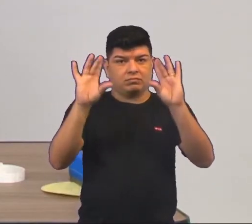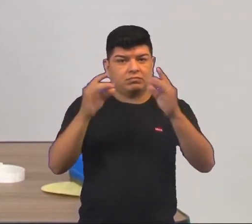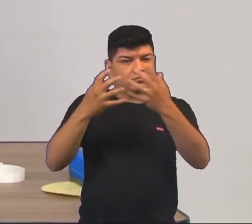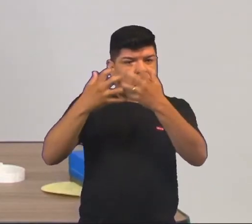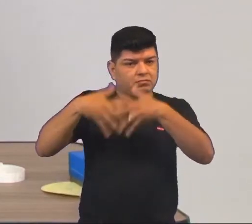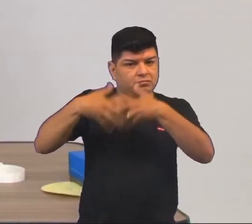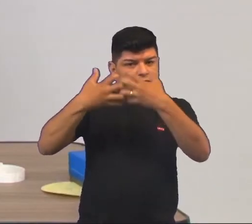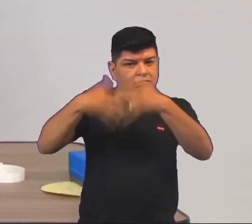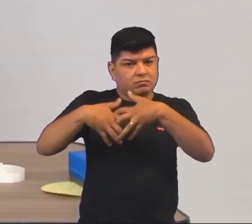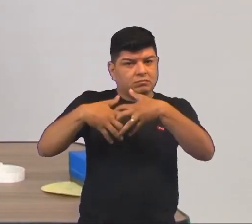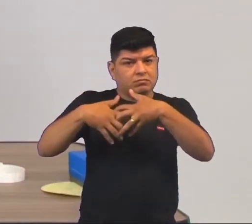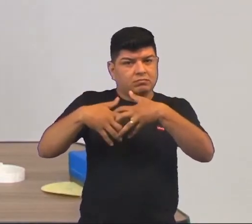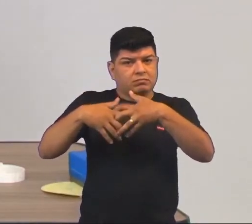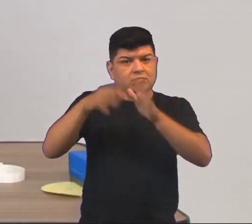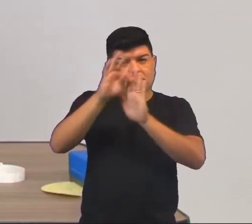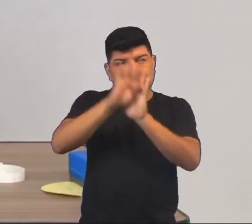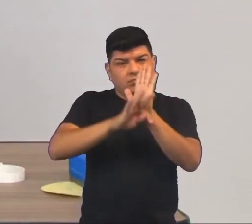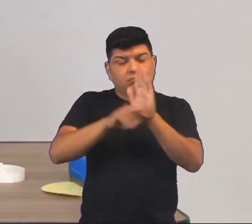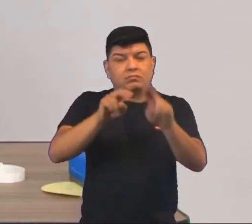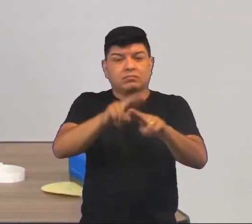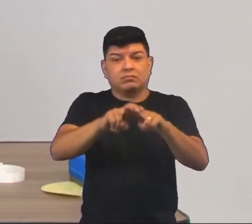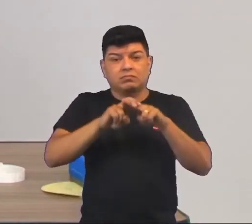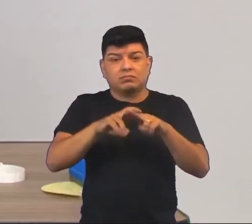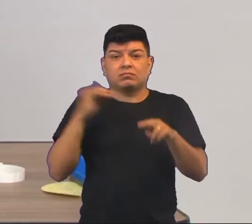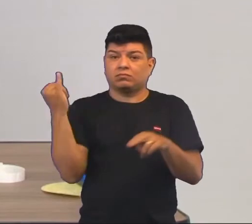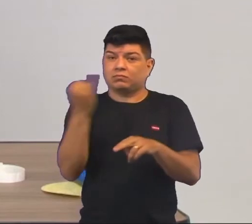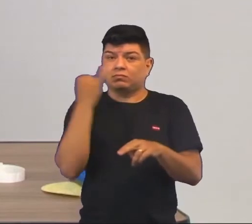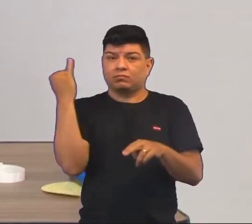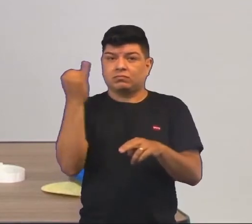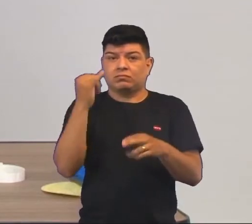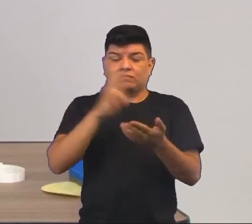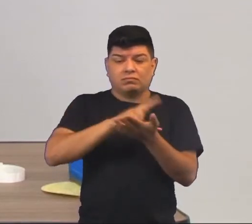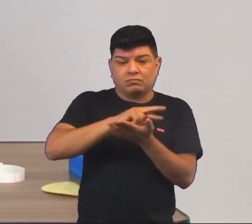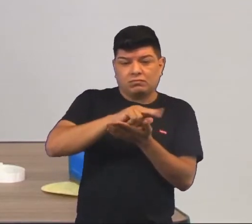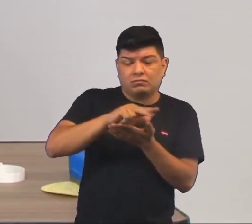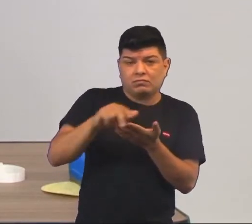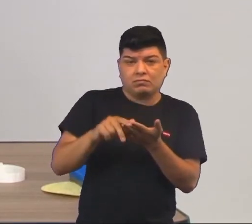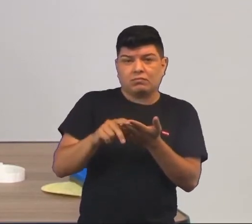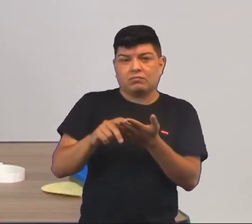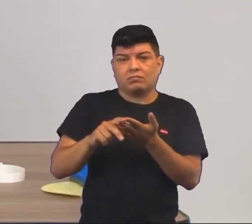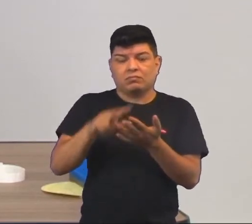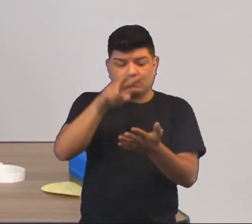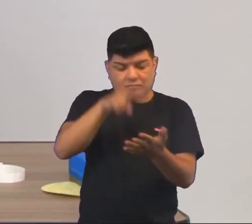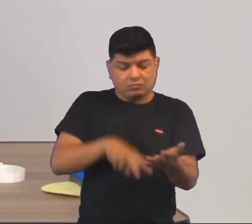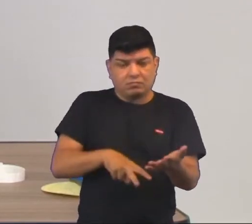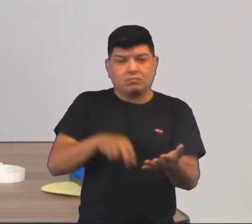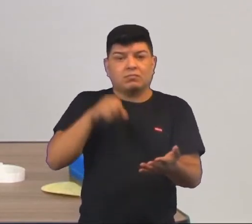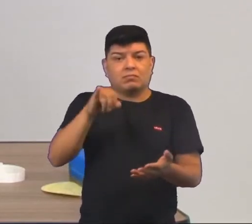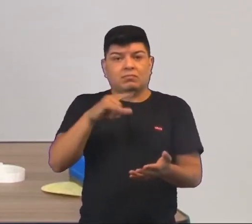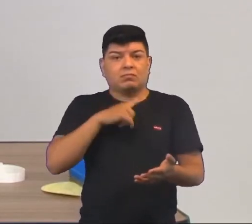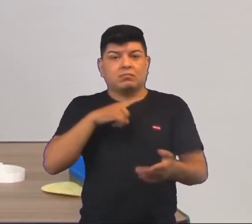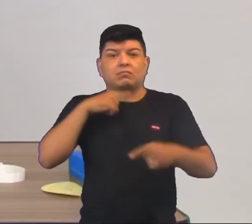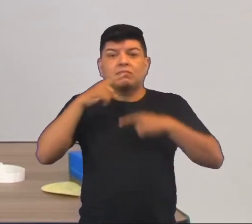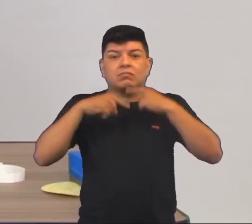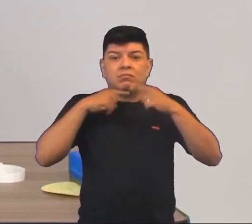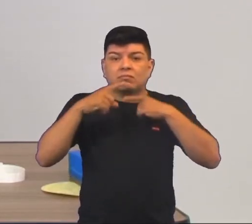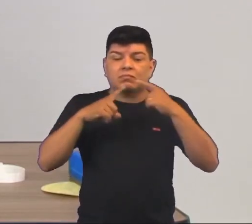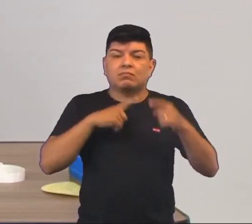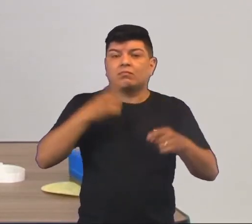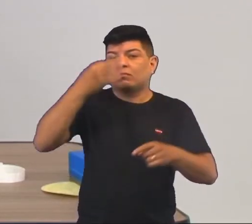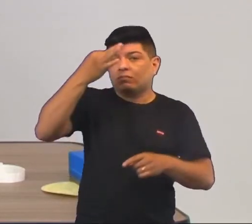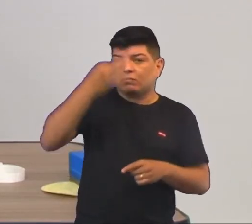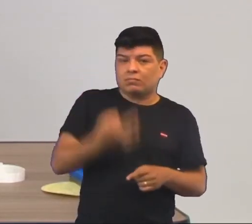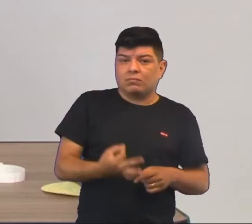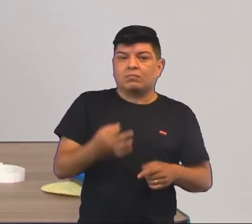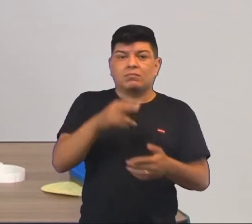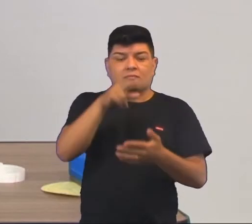se confundir no texto. Por isso que eu falei, é importante a gente fazer várias leituras. Se você tiver dúvida, né, e para ter mais certeza, você faz